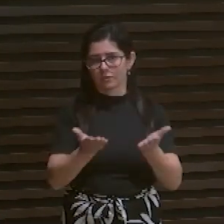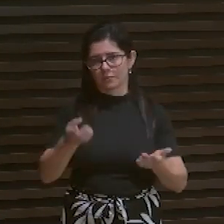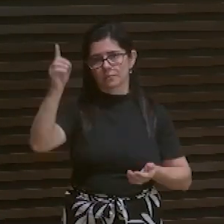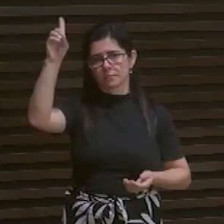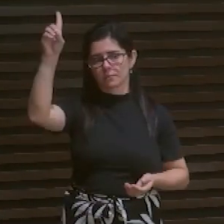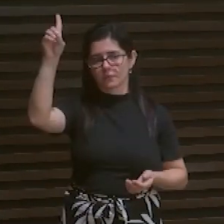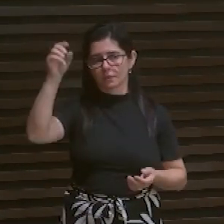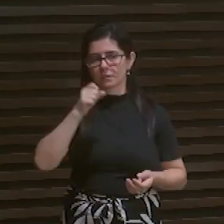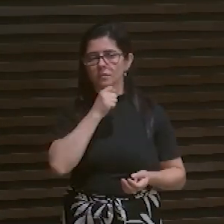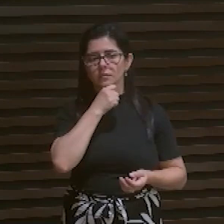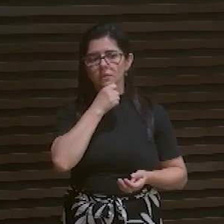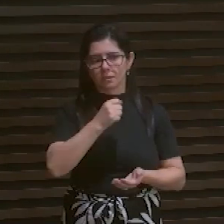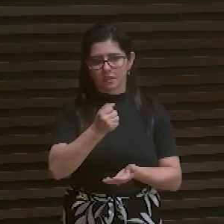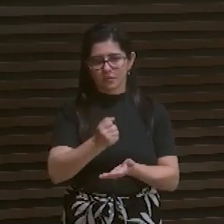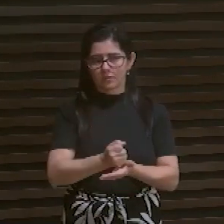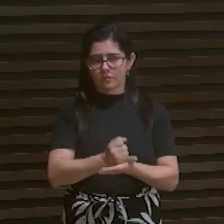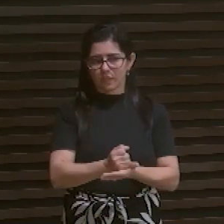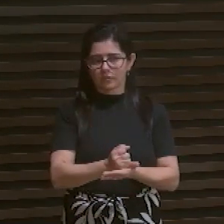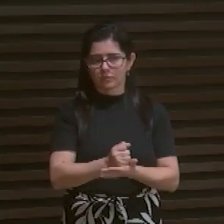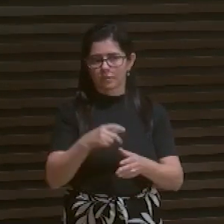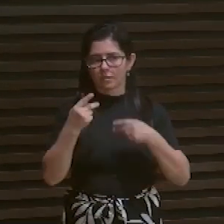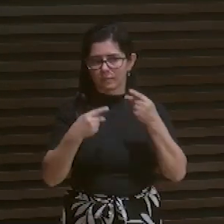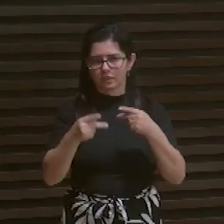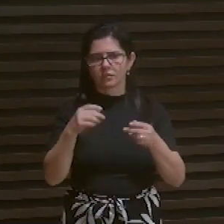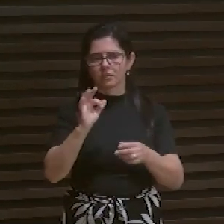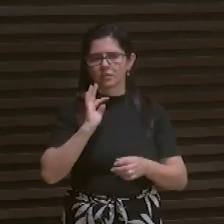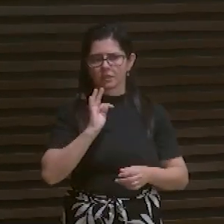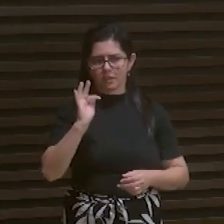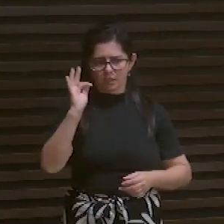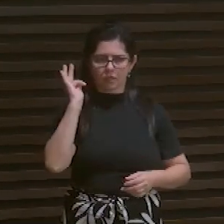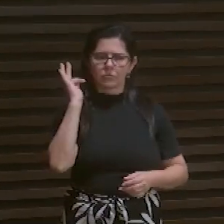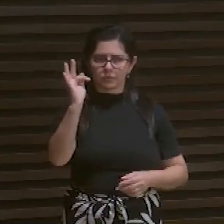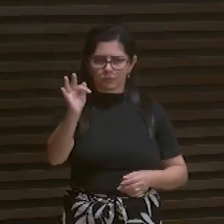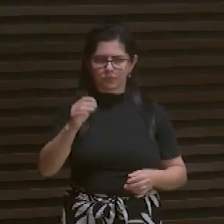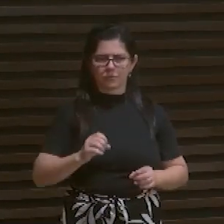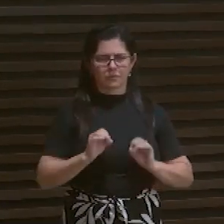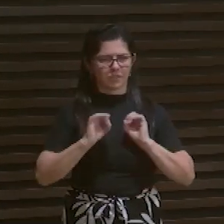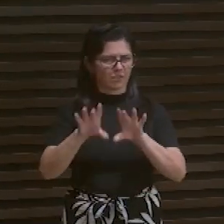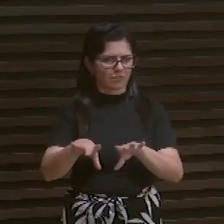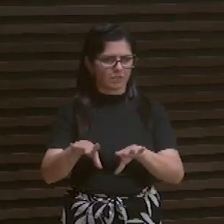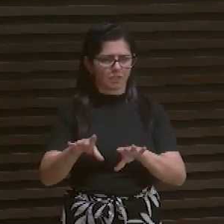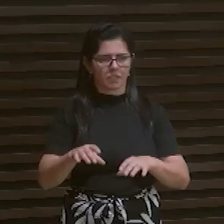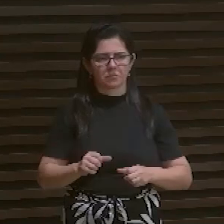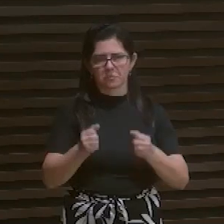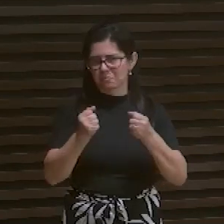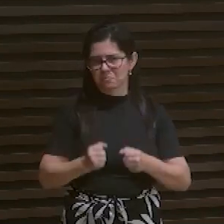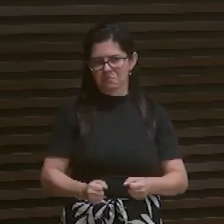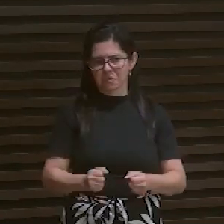Cristo, e o Novo Testamento anunciando esse evangelho, e eu abandono tudo isso, basicamente eu posso pegar minha Bíblia, guardar ela aqui